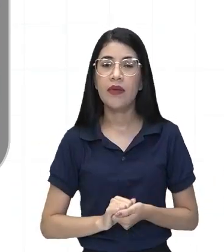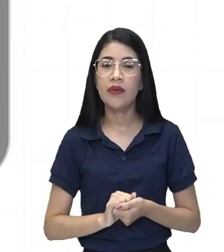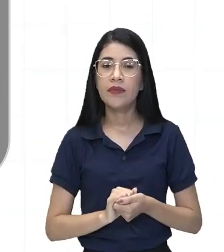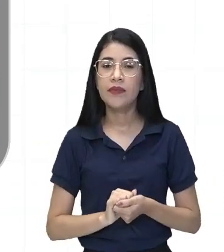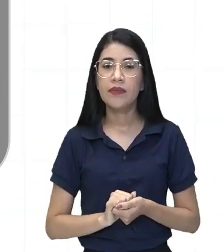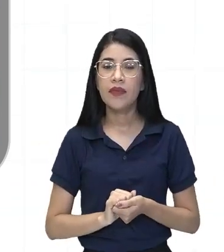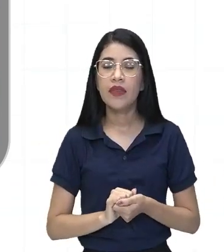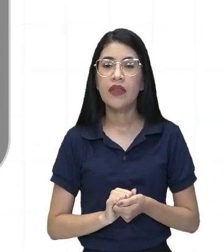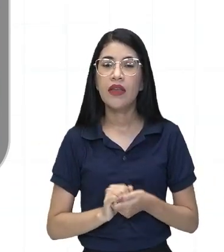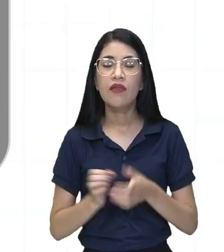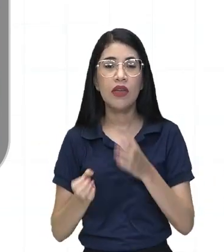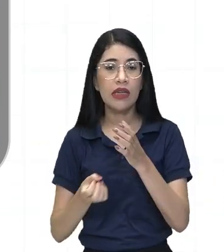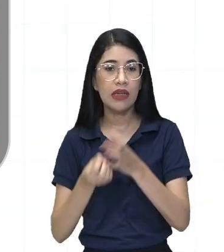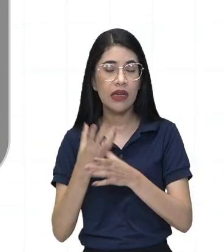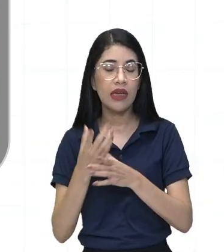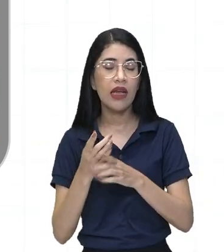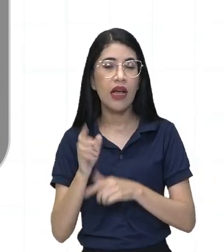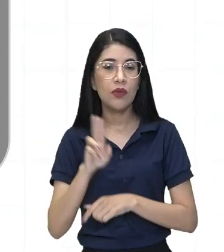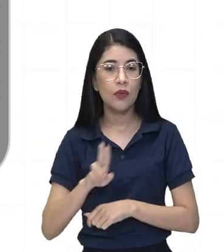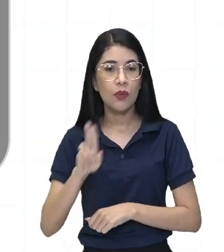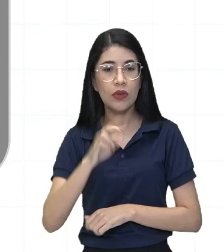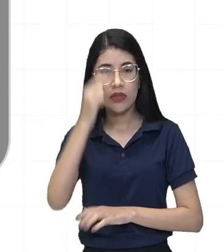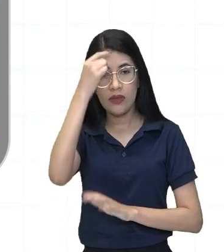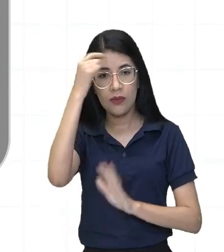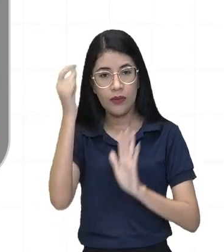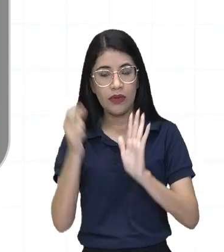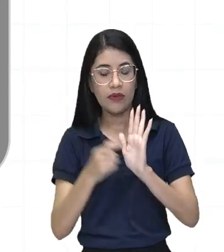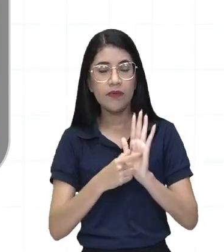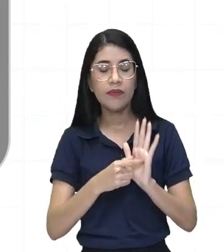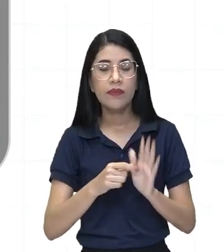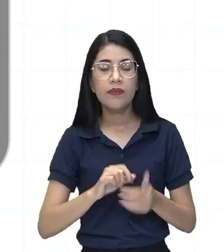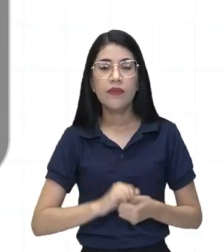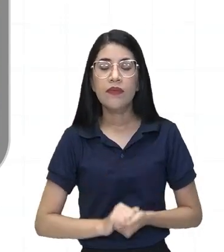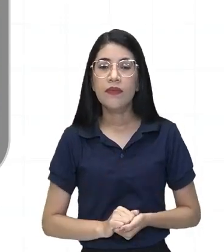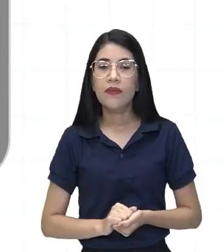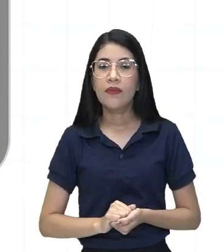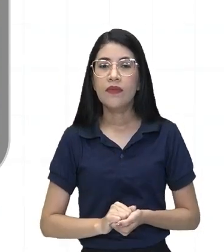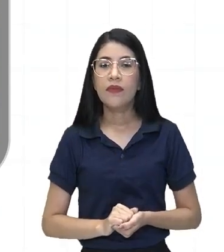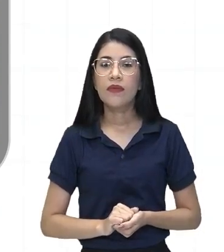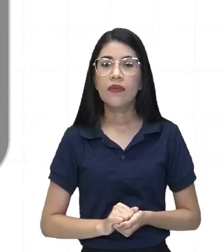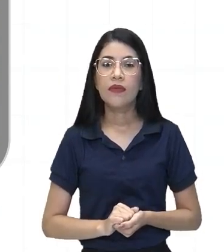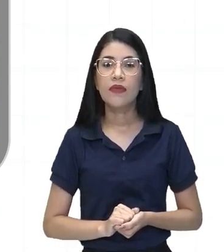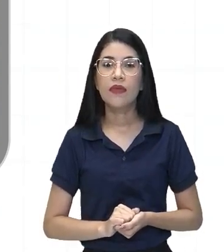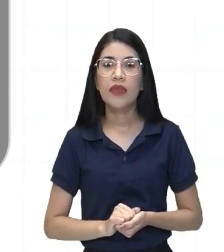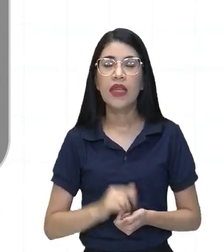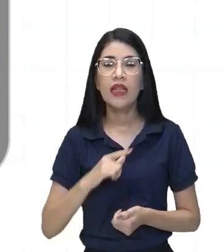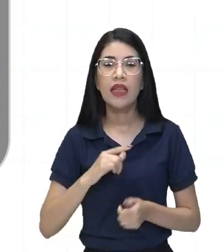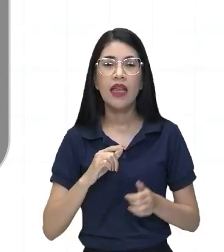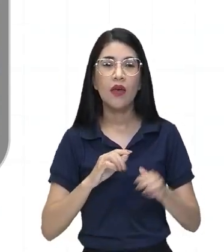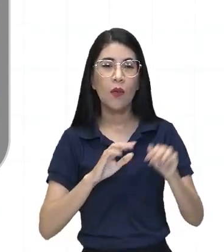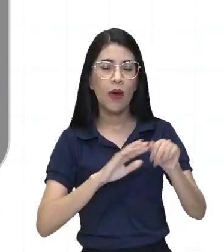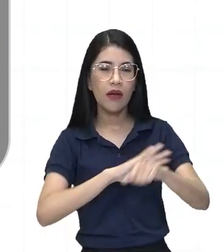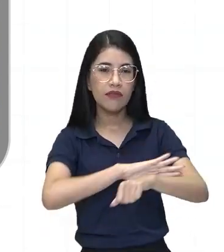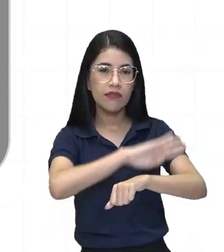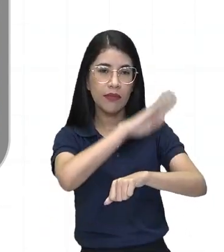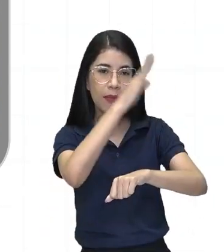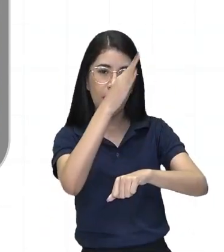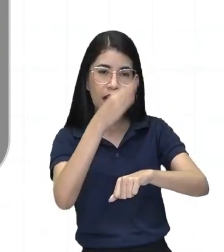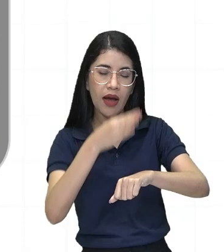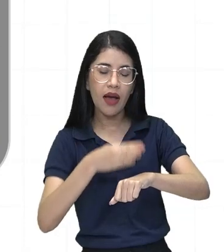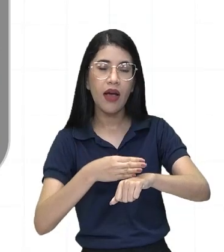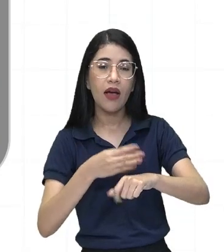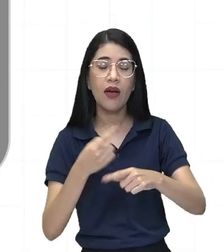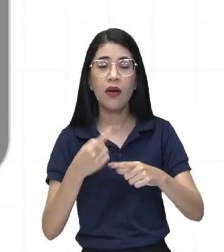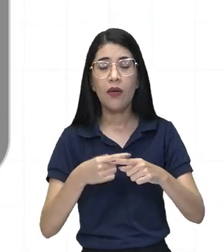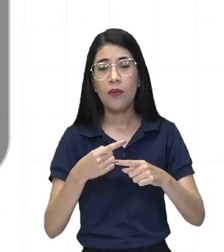foi reconstituído através da inteligência artificial, ele está numa encosta. Porque os